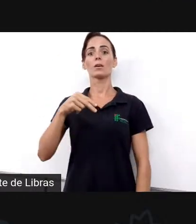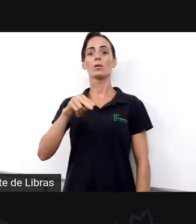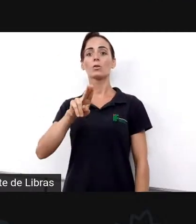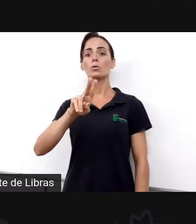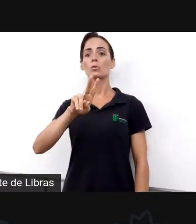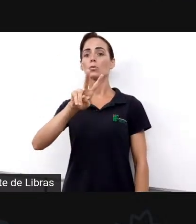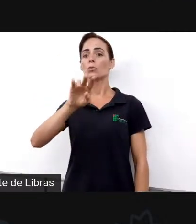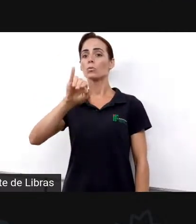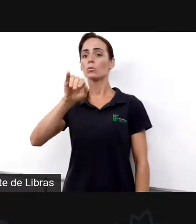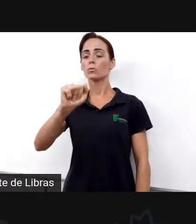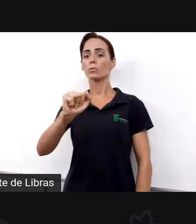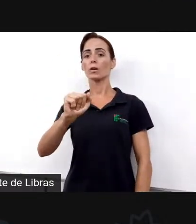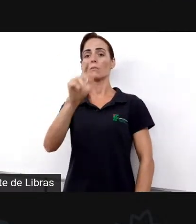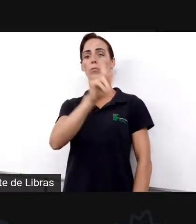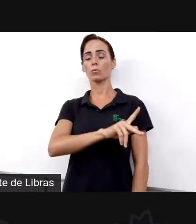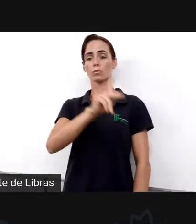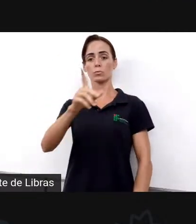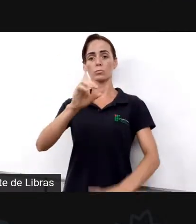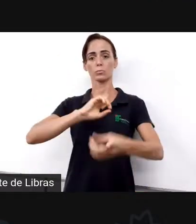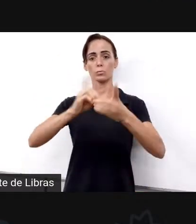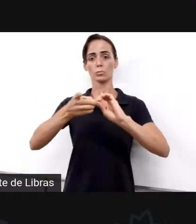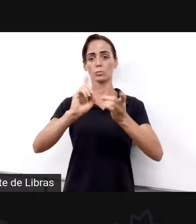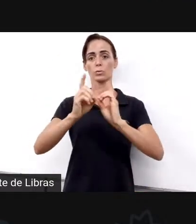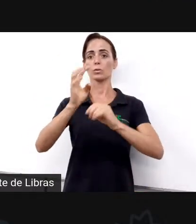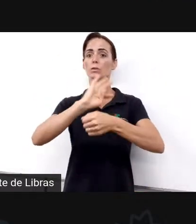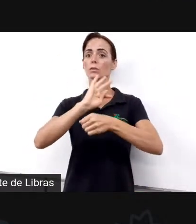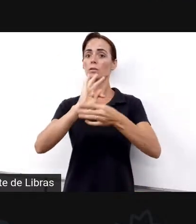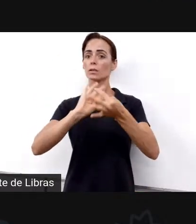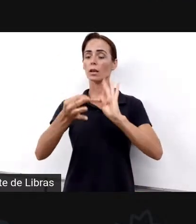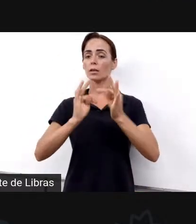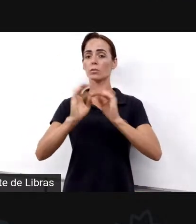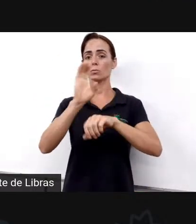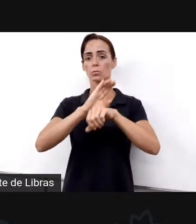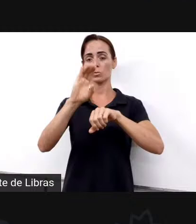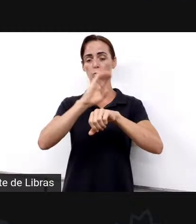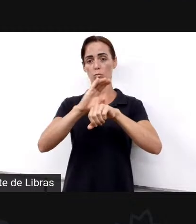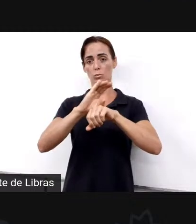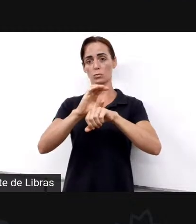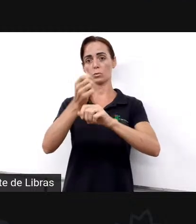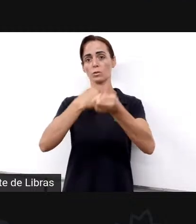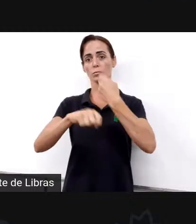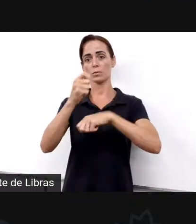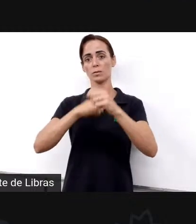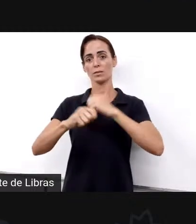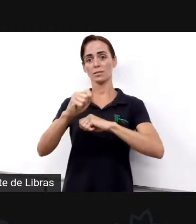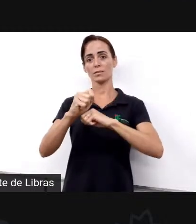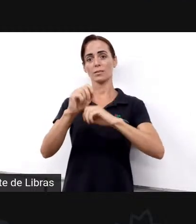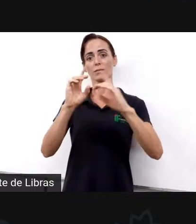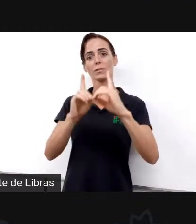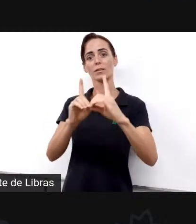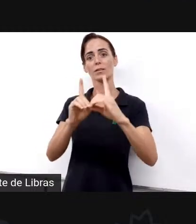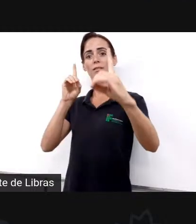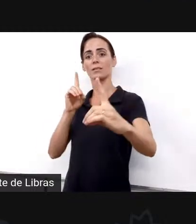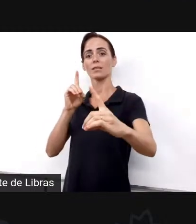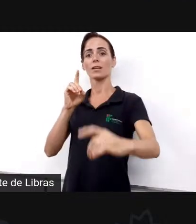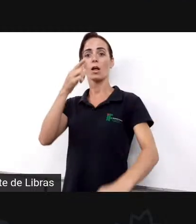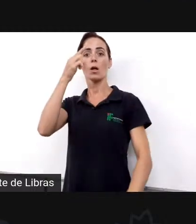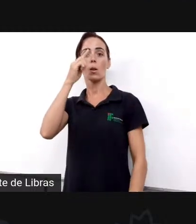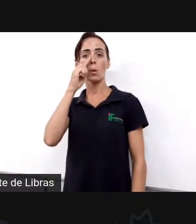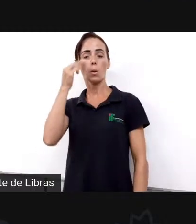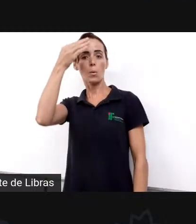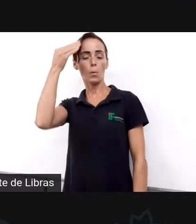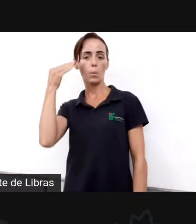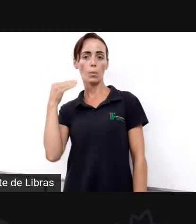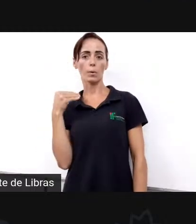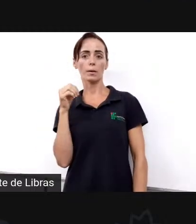e coordenadora do curso técnico em administração, subsequente EAD. Sou loira, pele clara e olhos